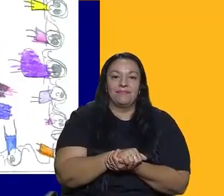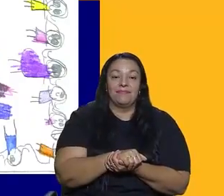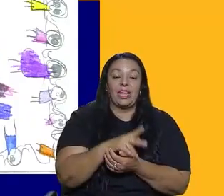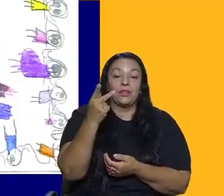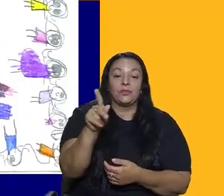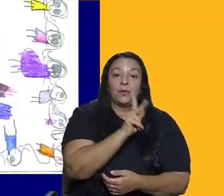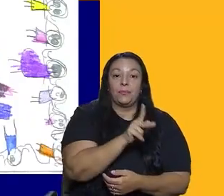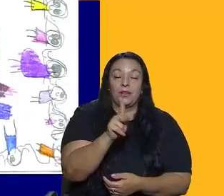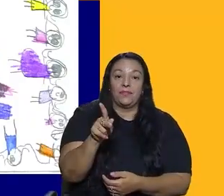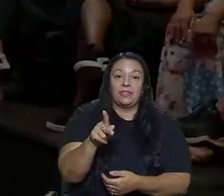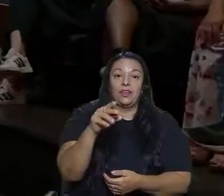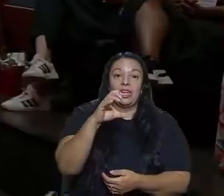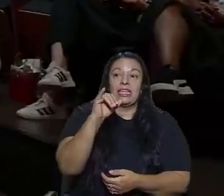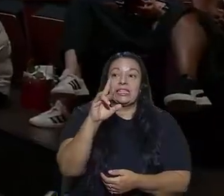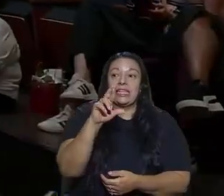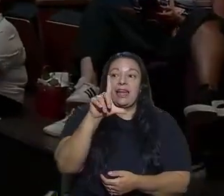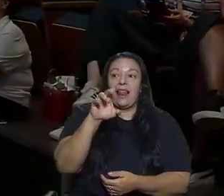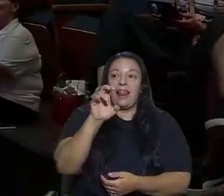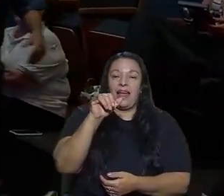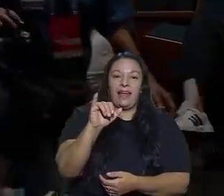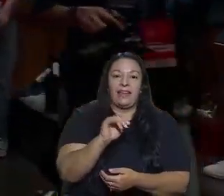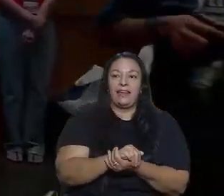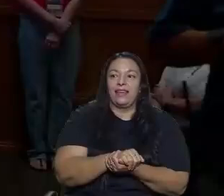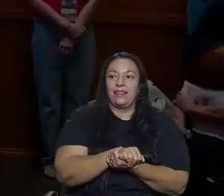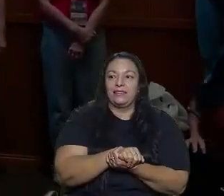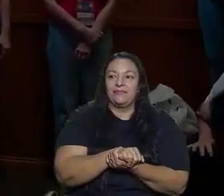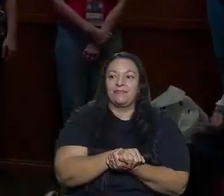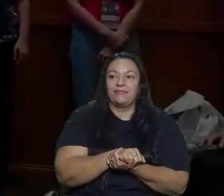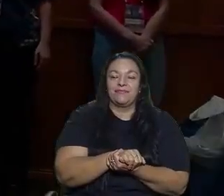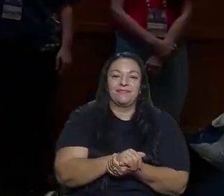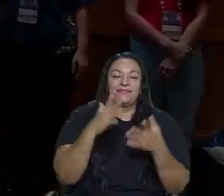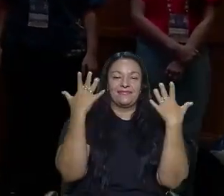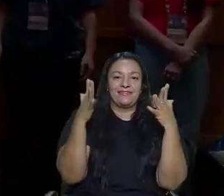Sua professora é a Cirlei Aparecida Matos de Freitas Mingote.